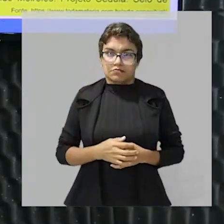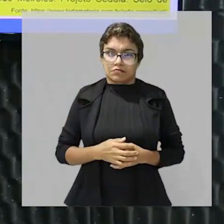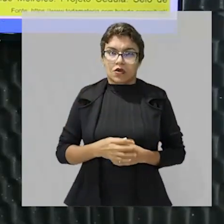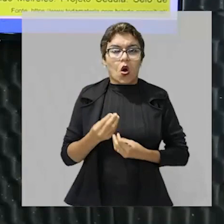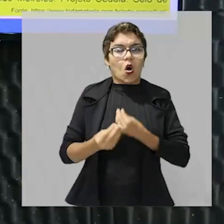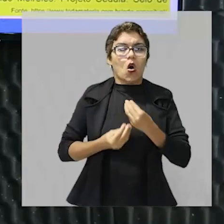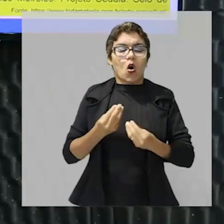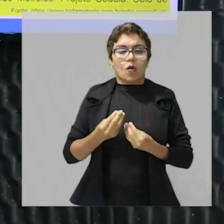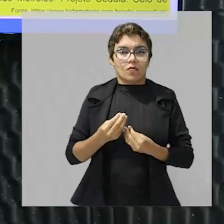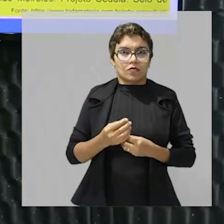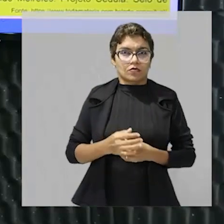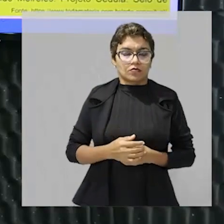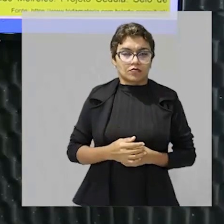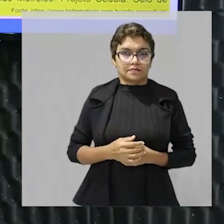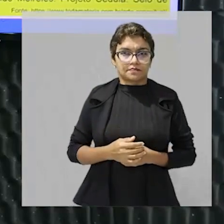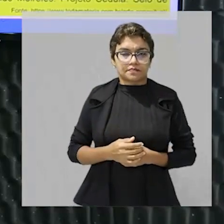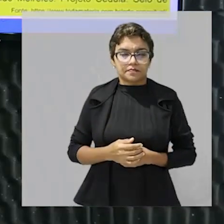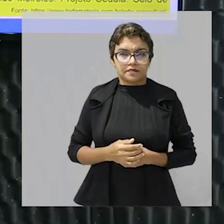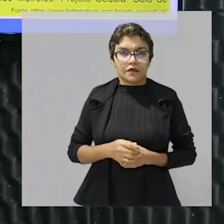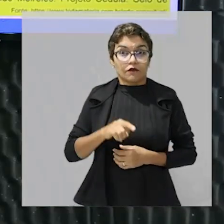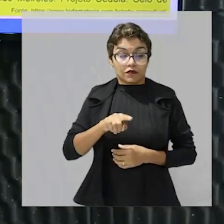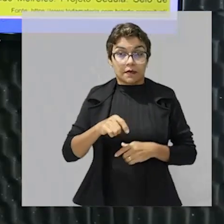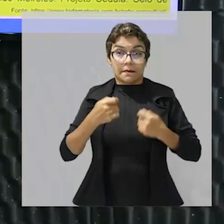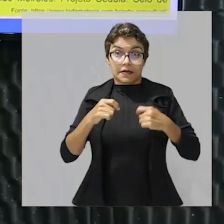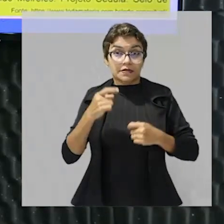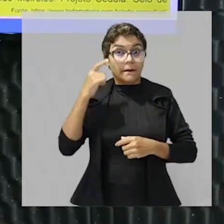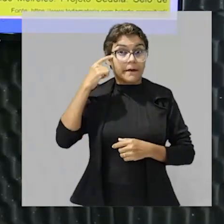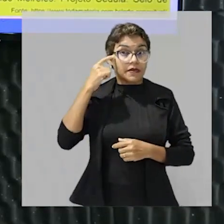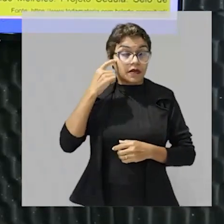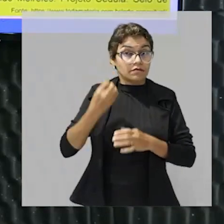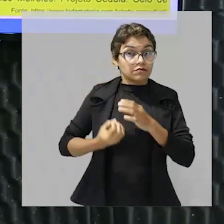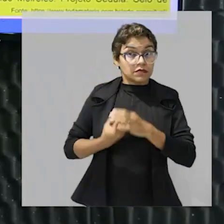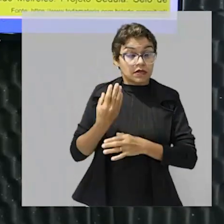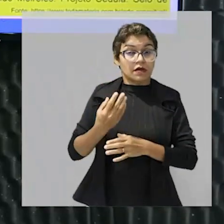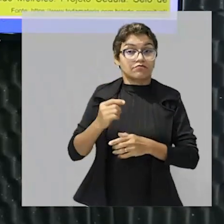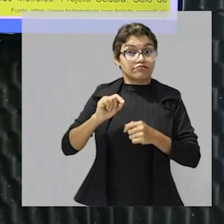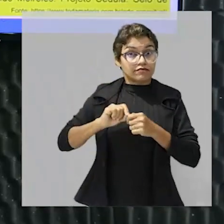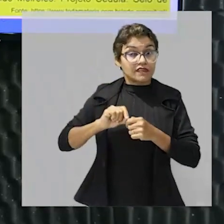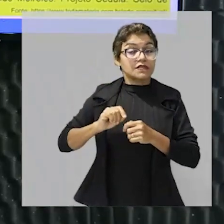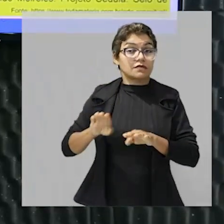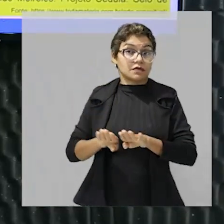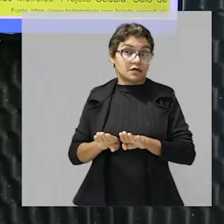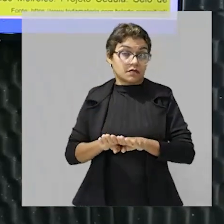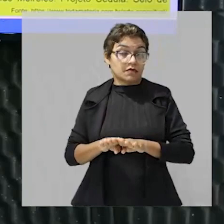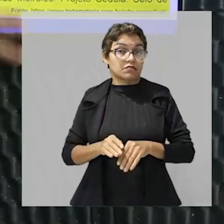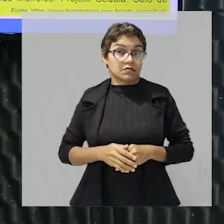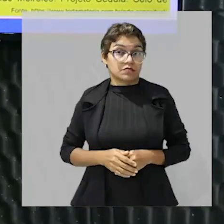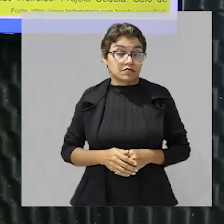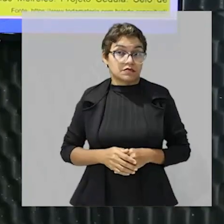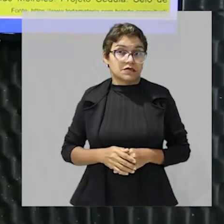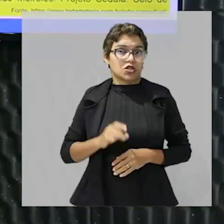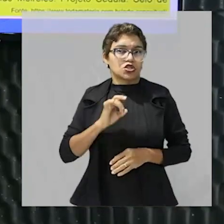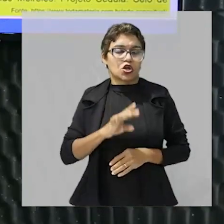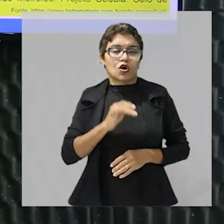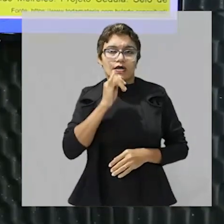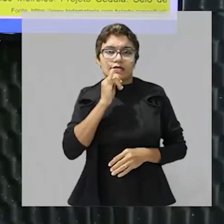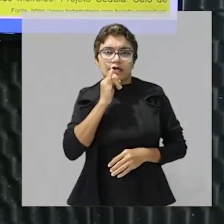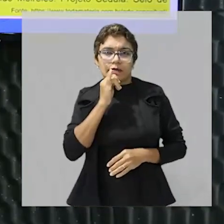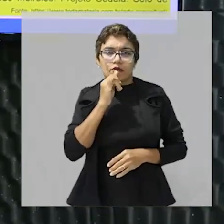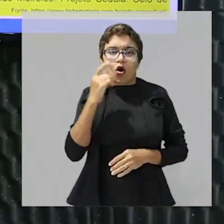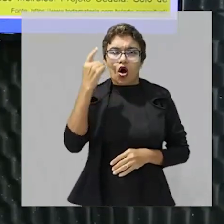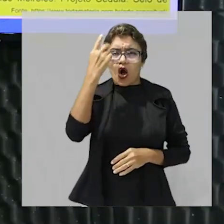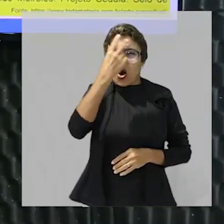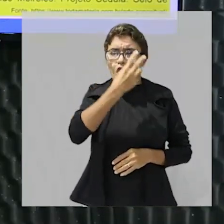isso, criatura, tu tem que produzir, pensar e criar. E dá trabalho. Porque senão você não ficaria horas